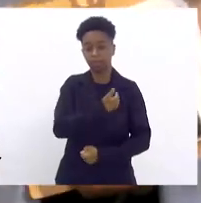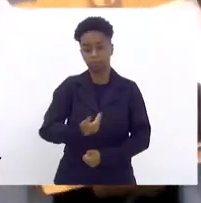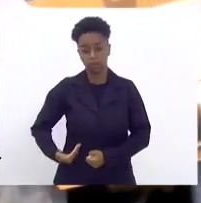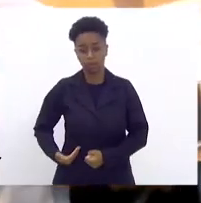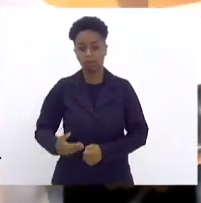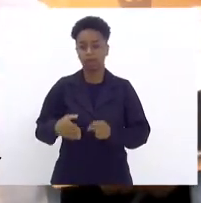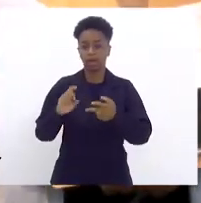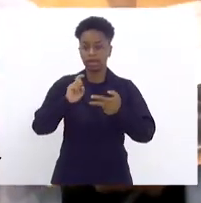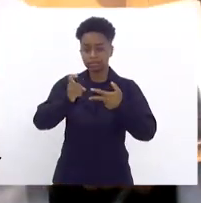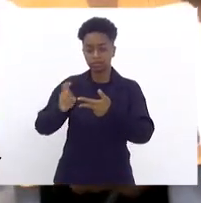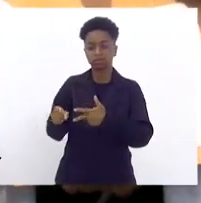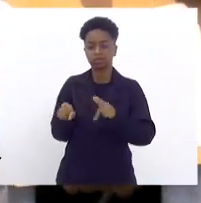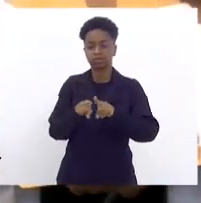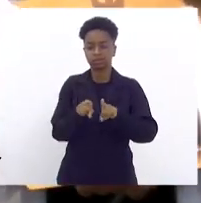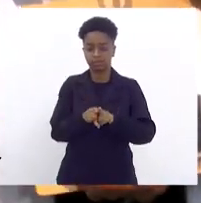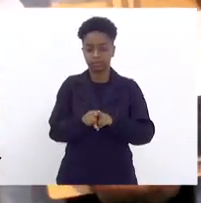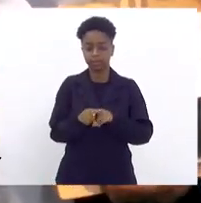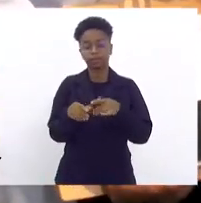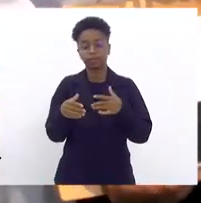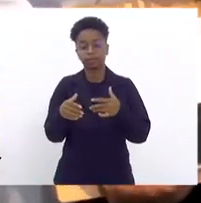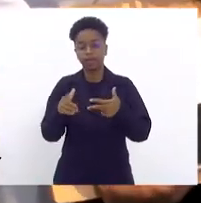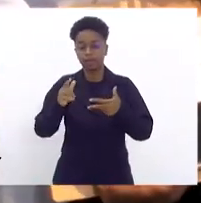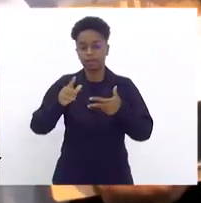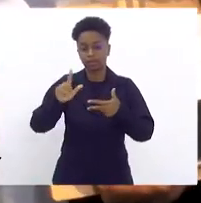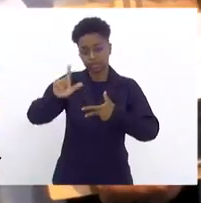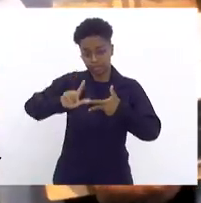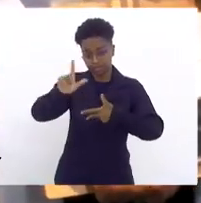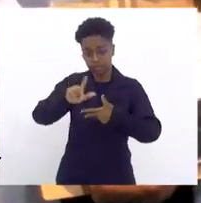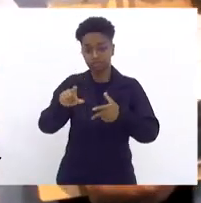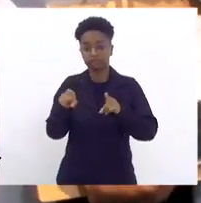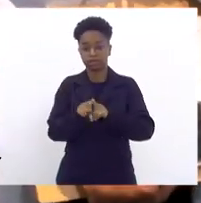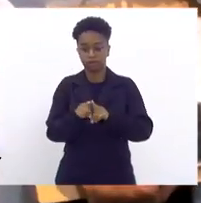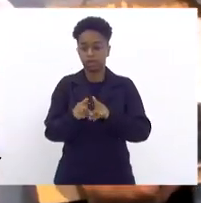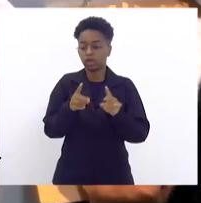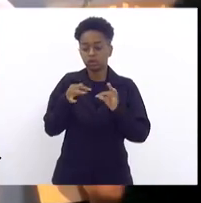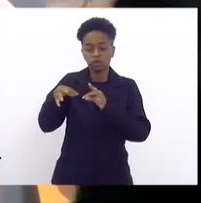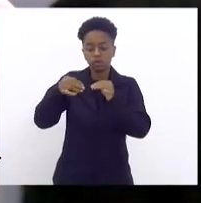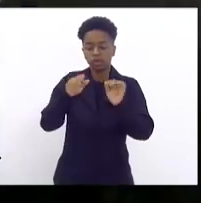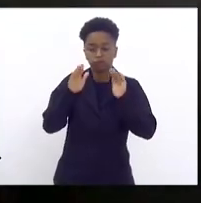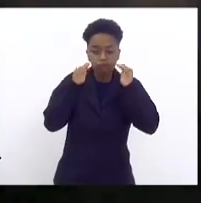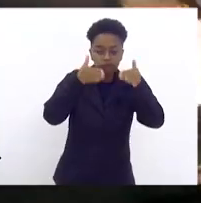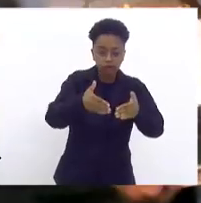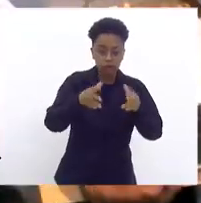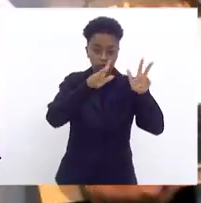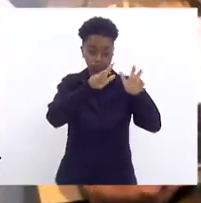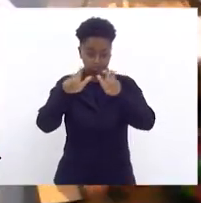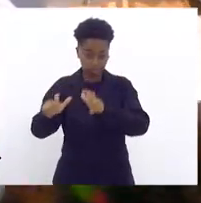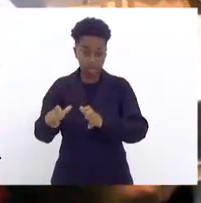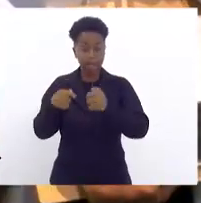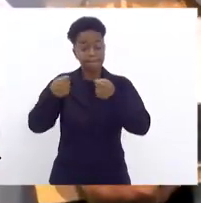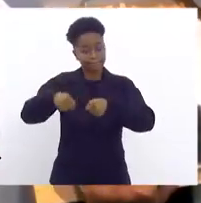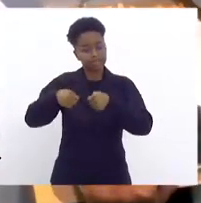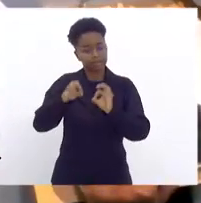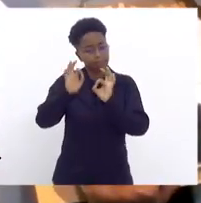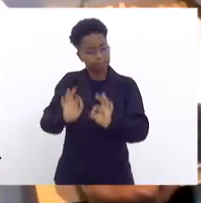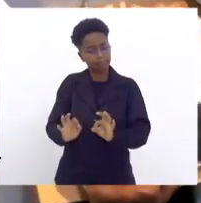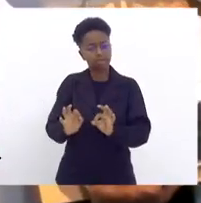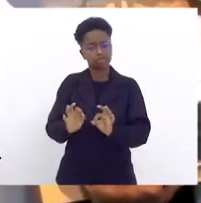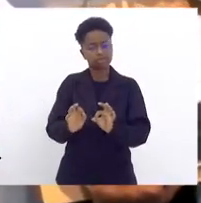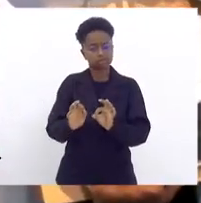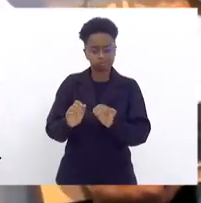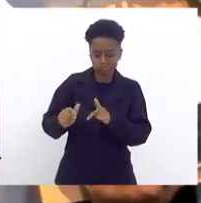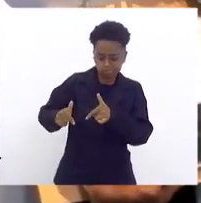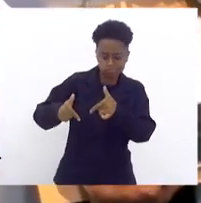Executivo né e o legislativo todos olhando para prática porque a matemática que precisa realmente de muitas